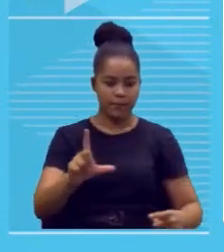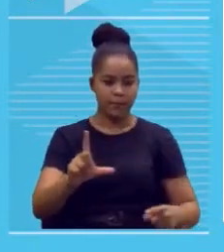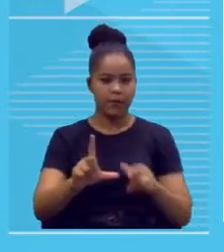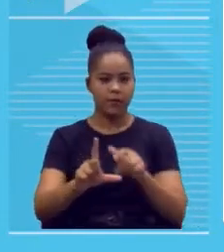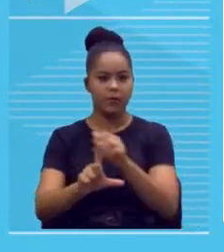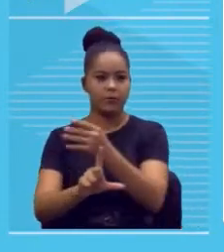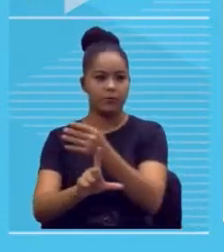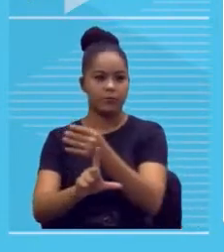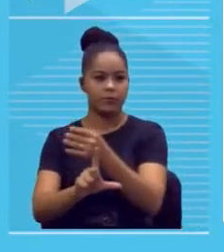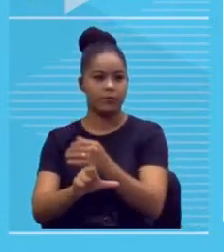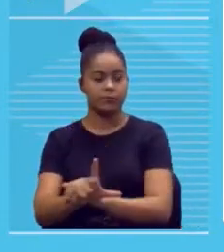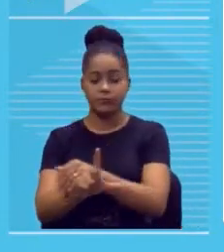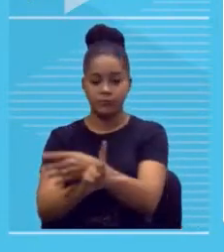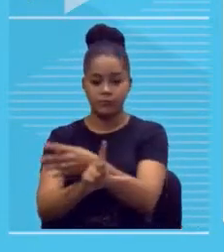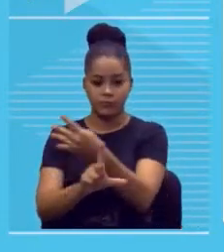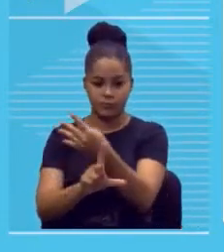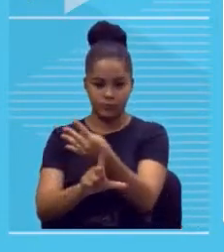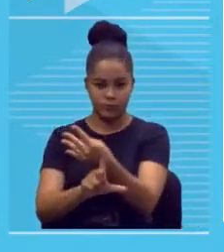4.